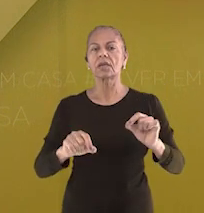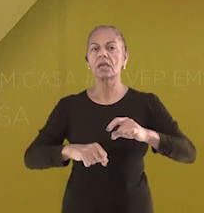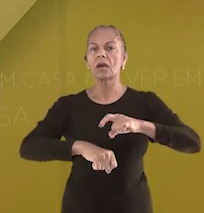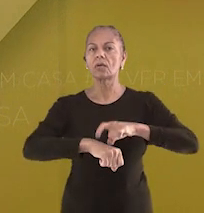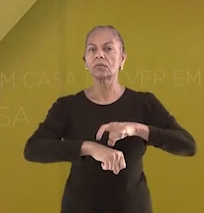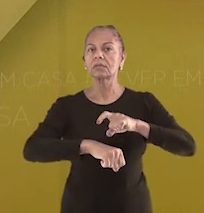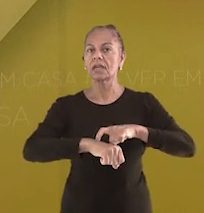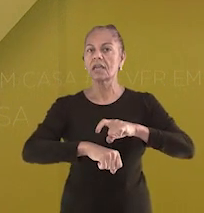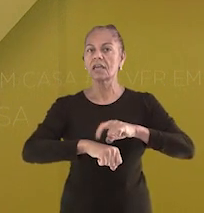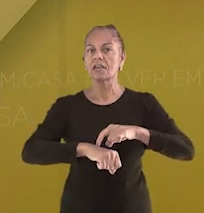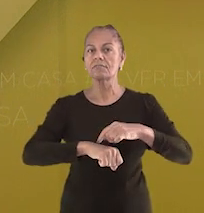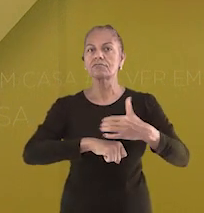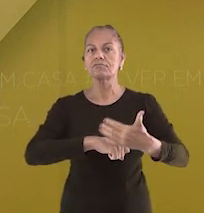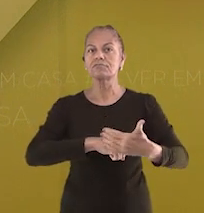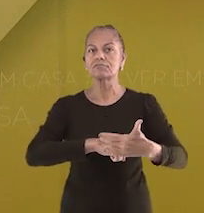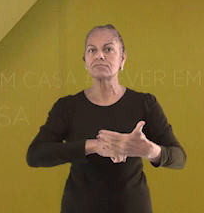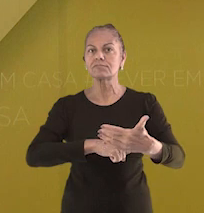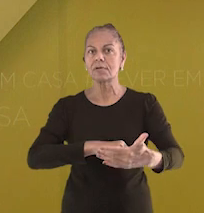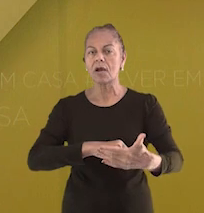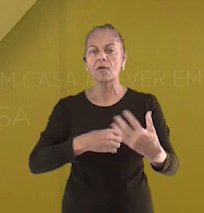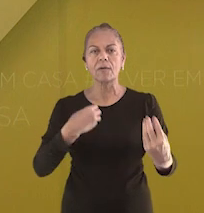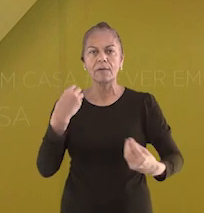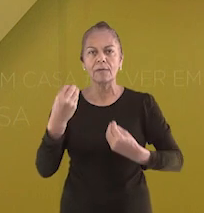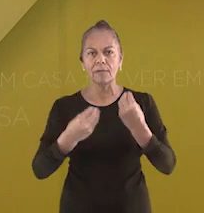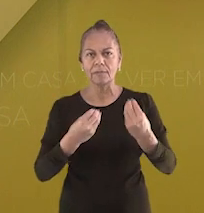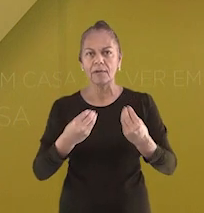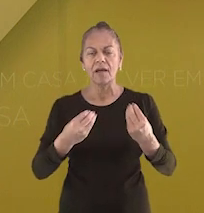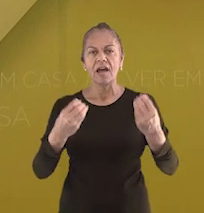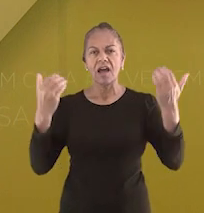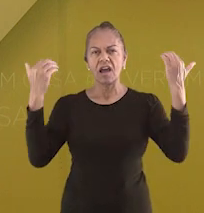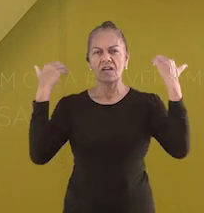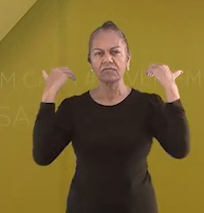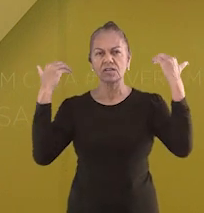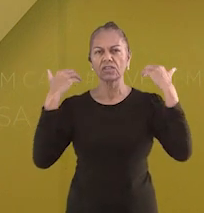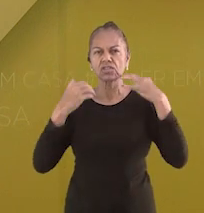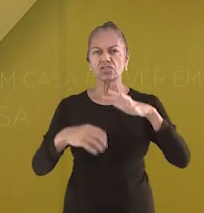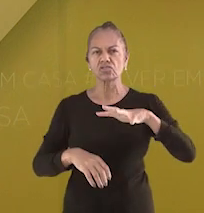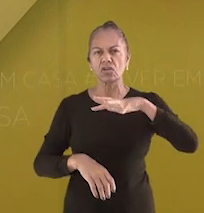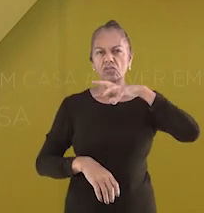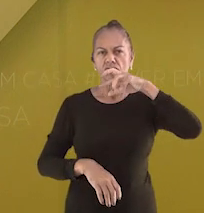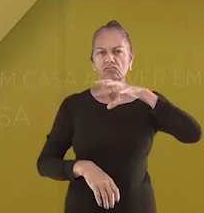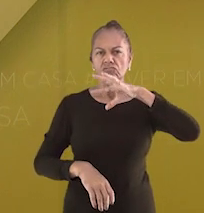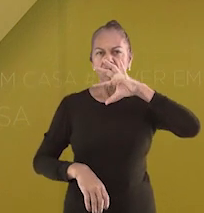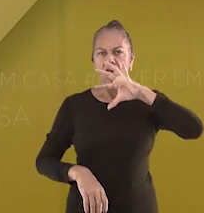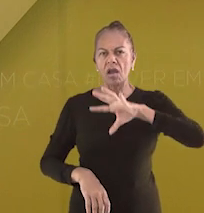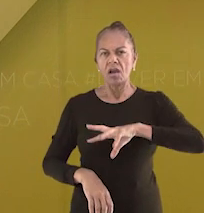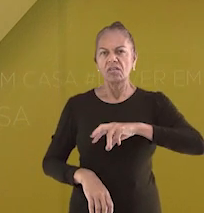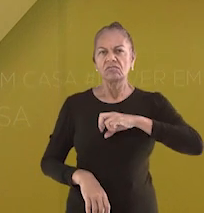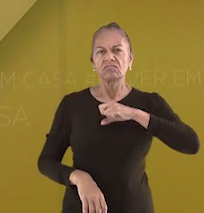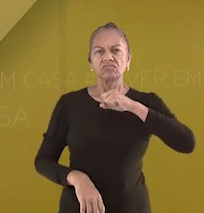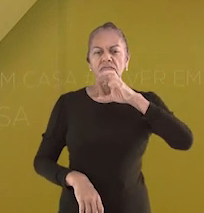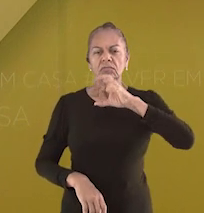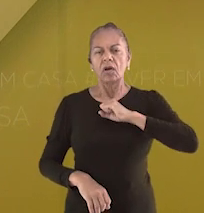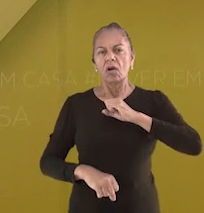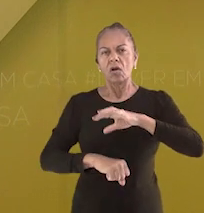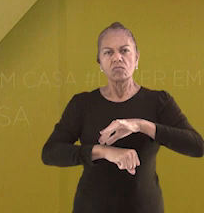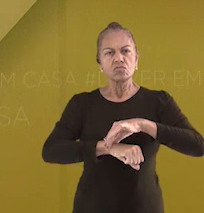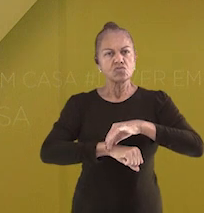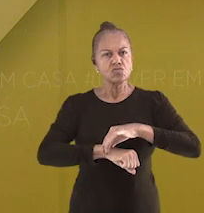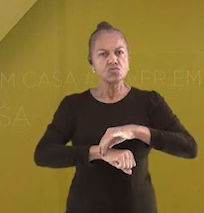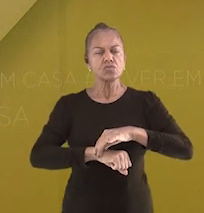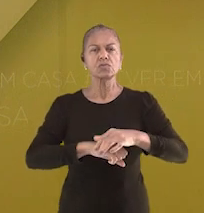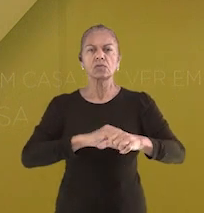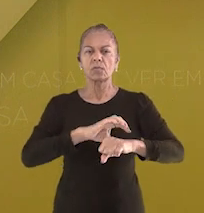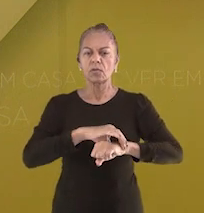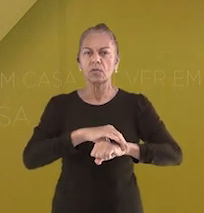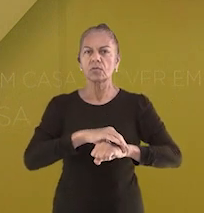movimentos e não a intensidade. Os exercícios aeróbicos utilizam diversos grupos musculares simultaneamente e,